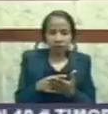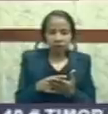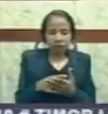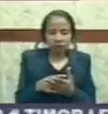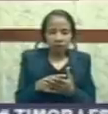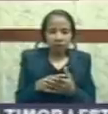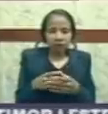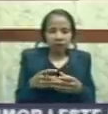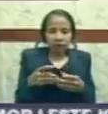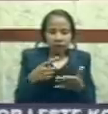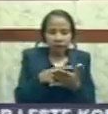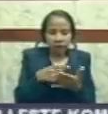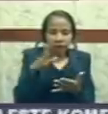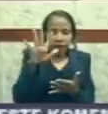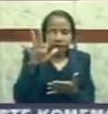proponentes proposta 5.